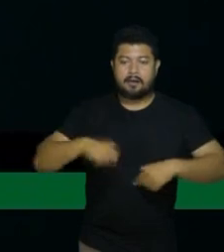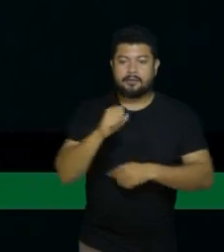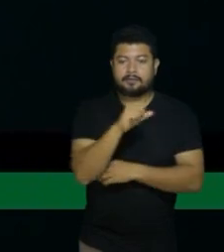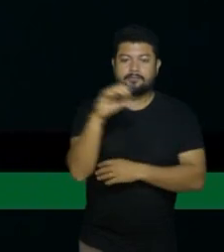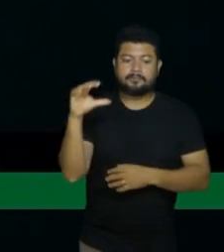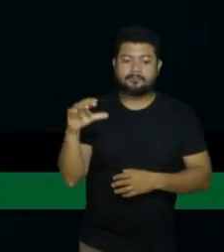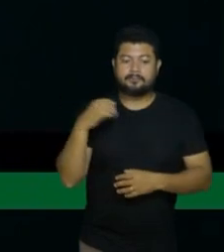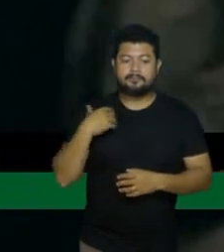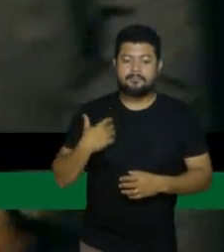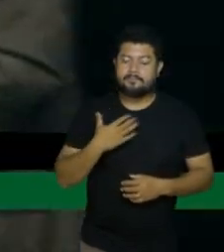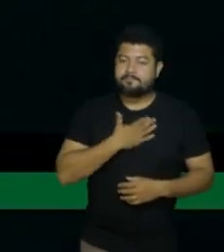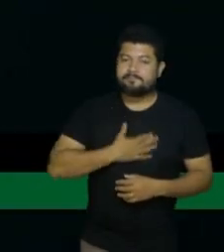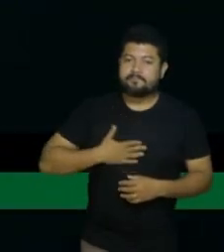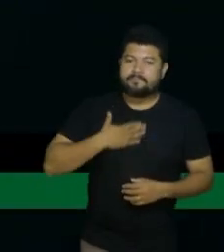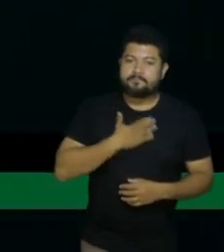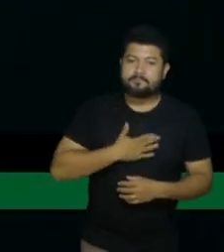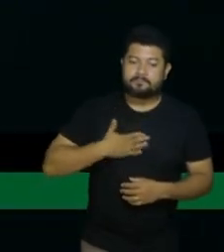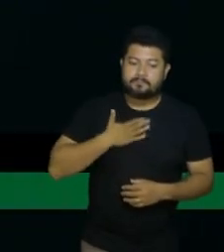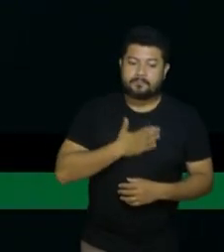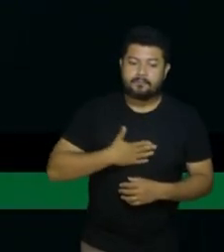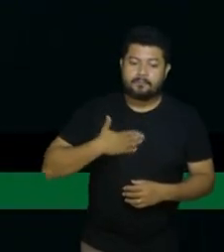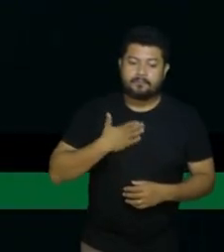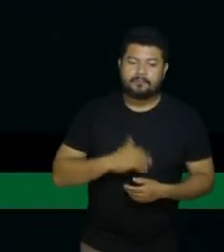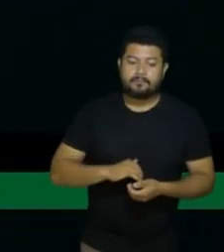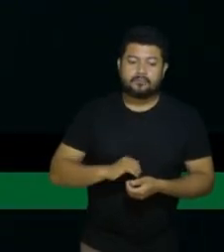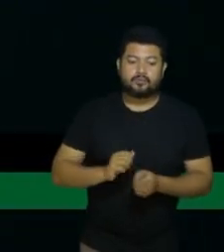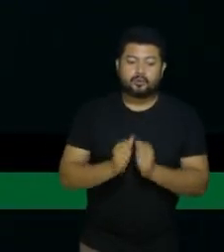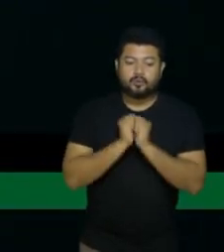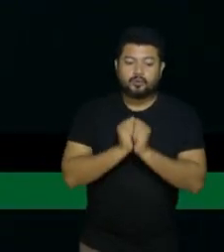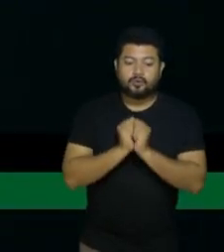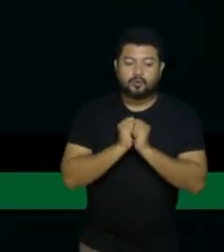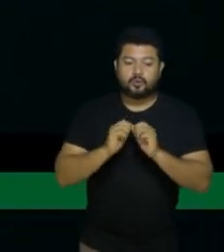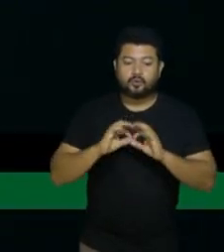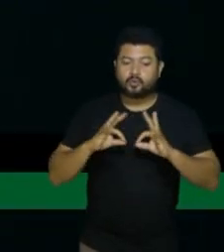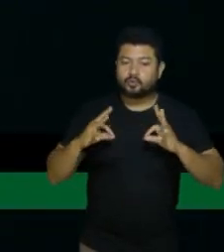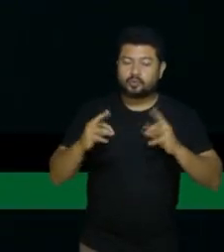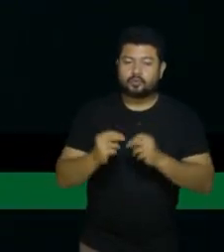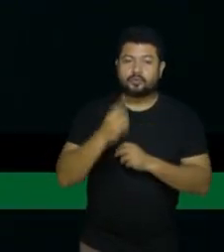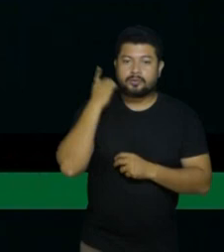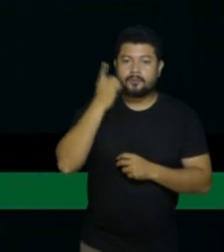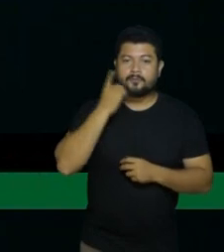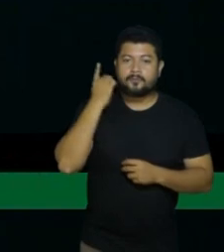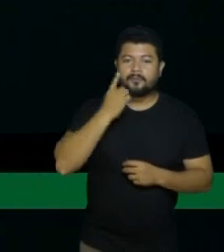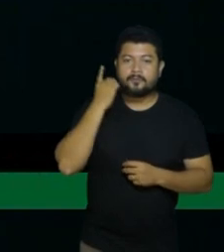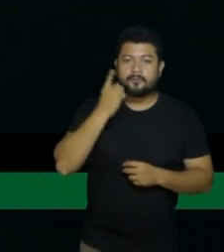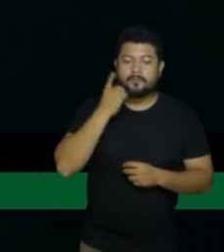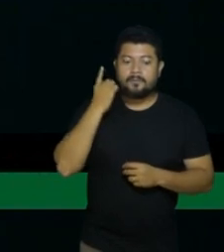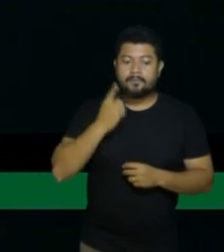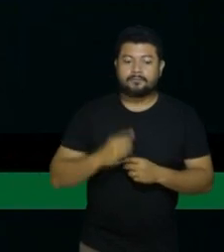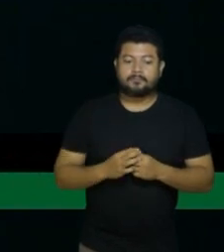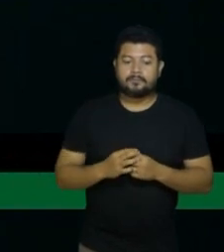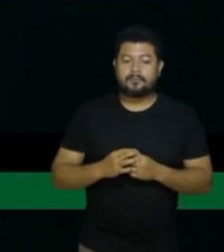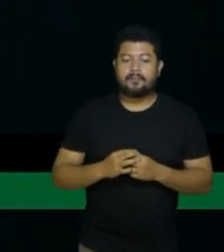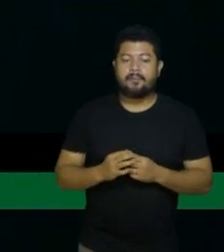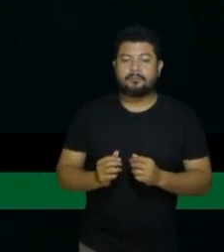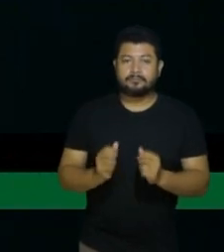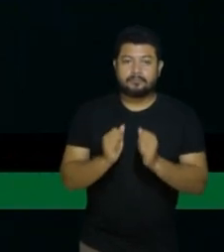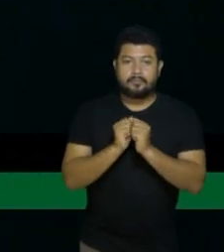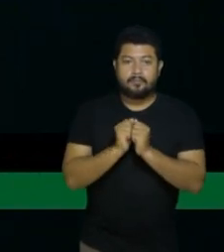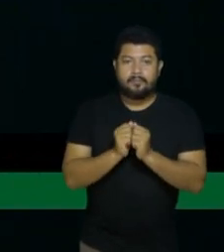prazer estar aqui hoje juntamente com os outros deputados e deputadas estaduais aproximando o